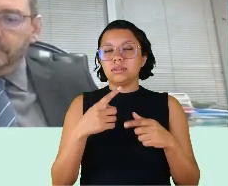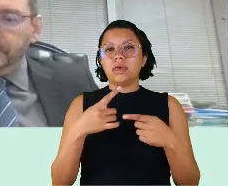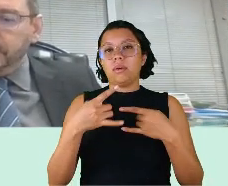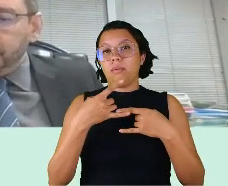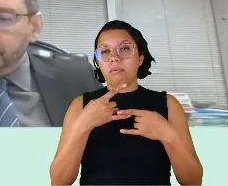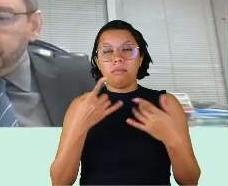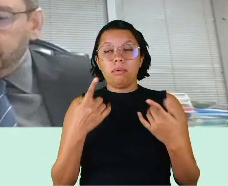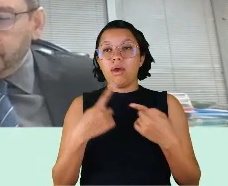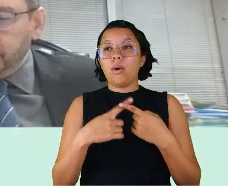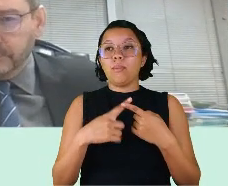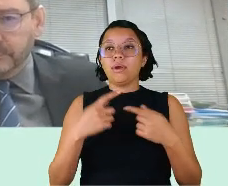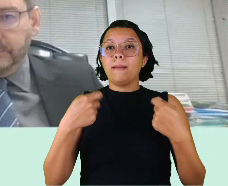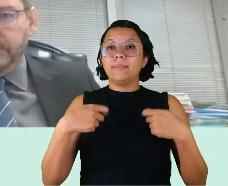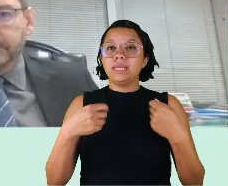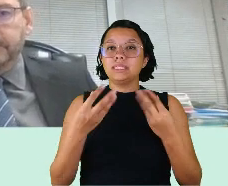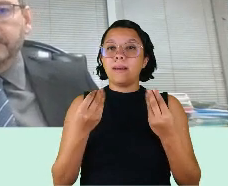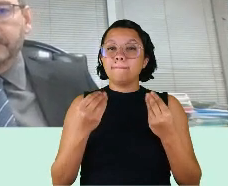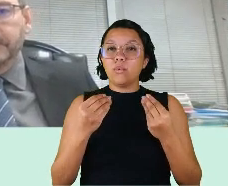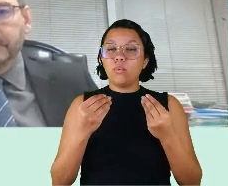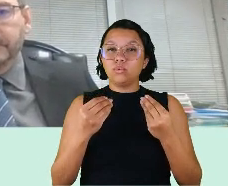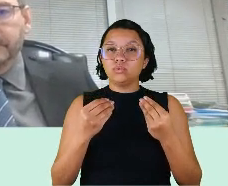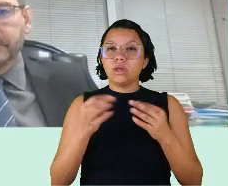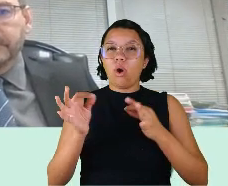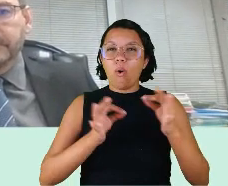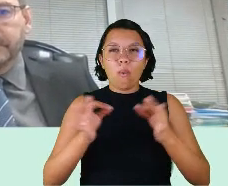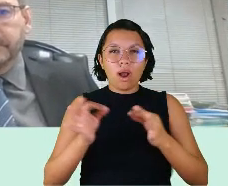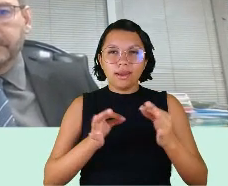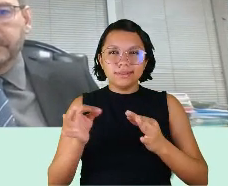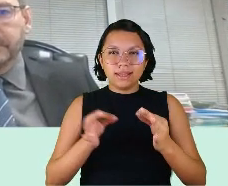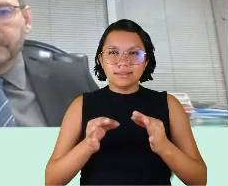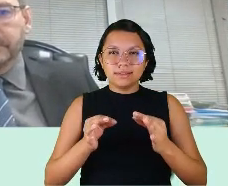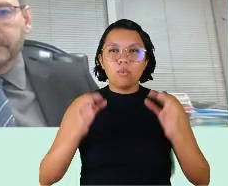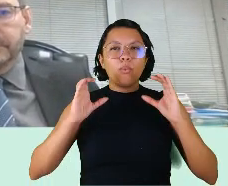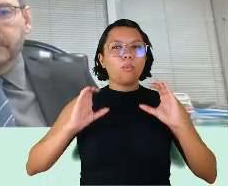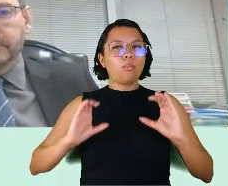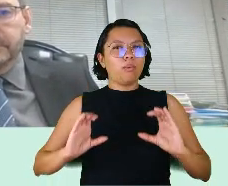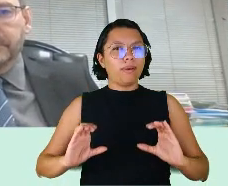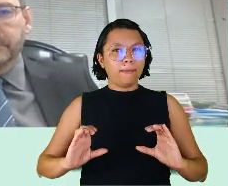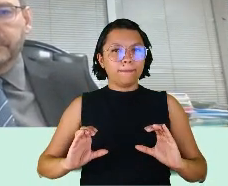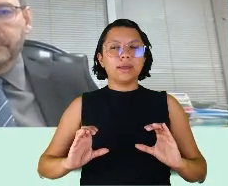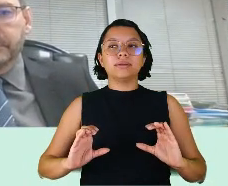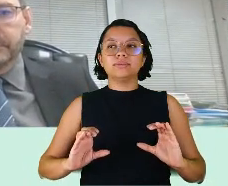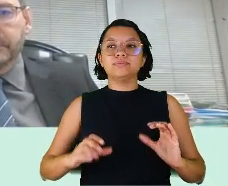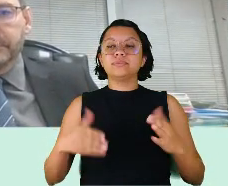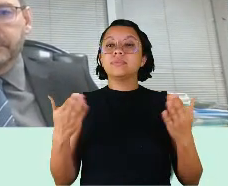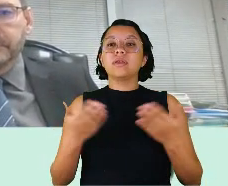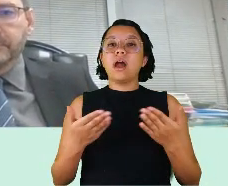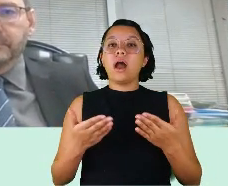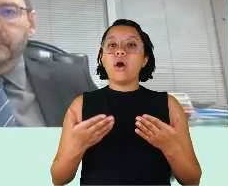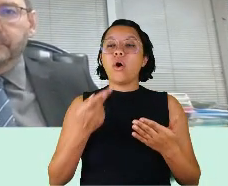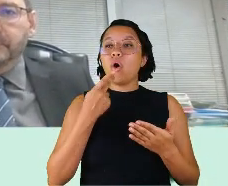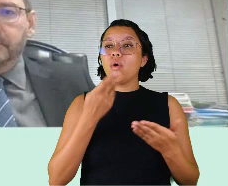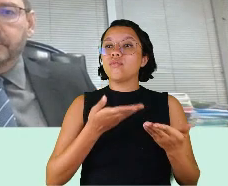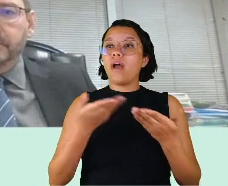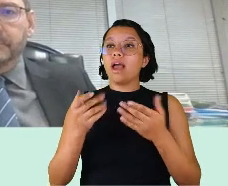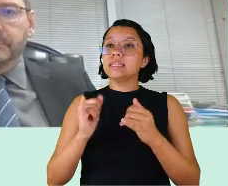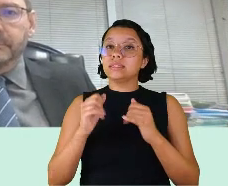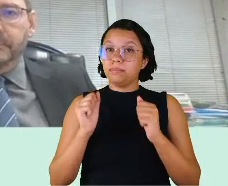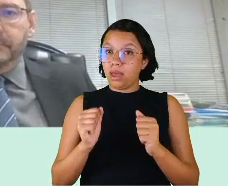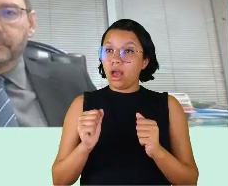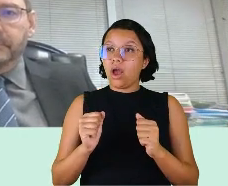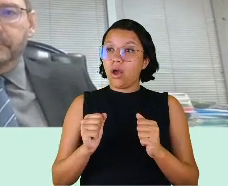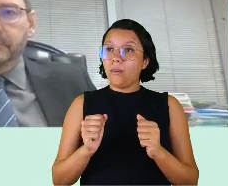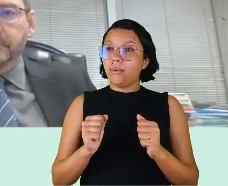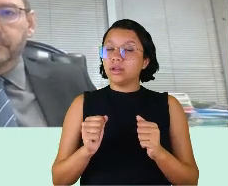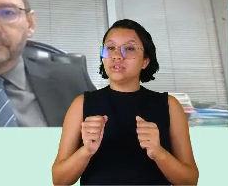porque exige realmente muita disciplina, muita organização, né? Eu vou passar a palavra, se me